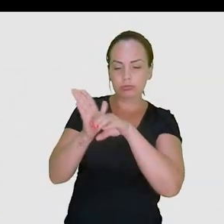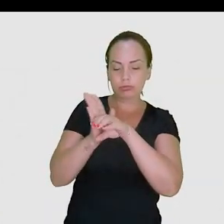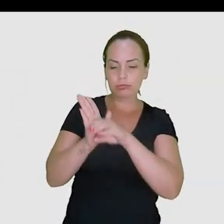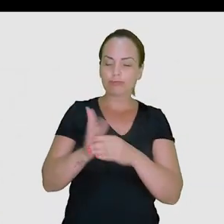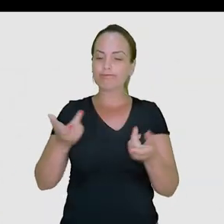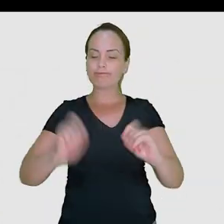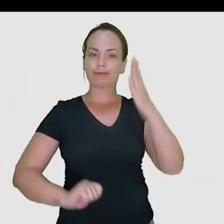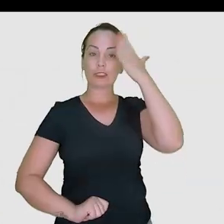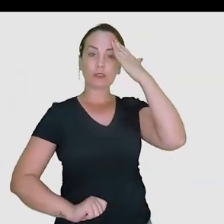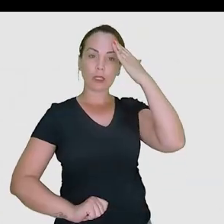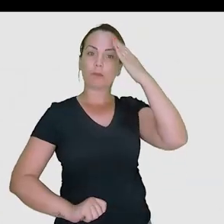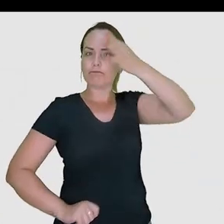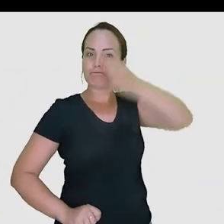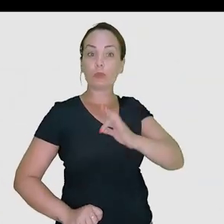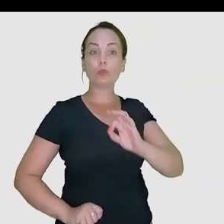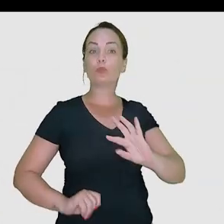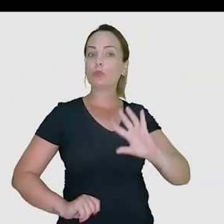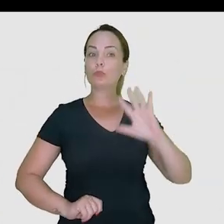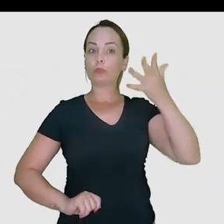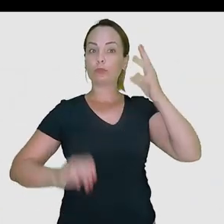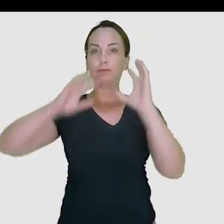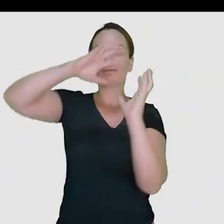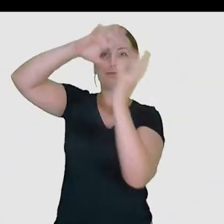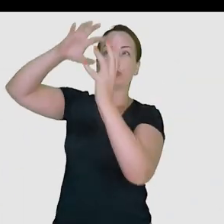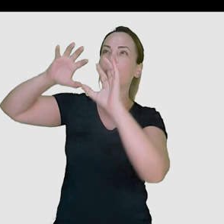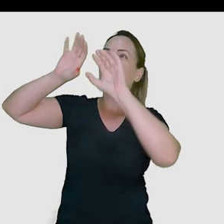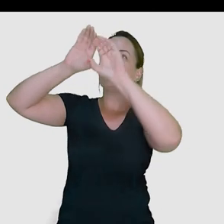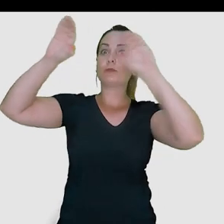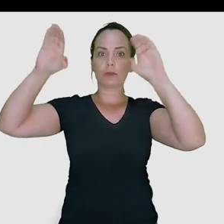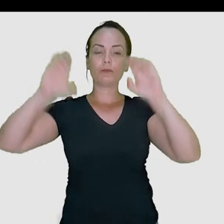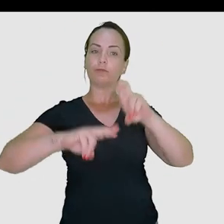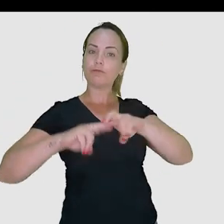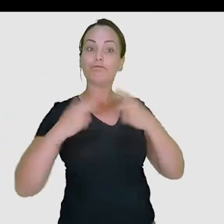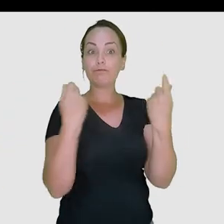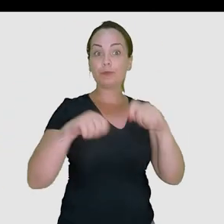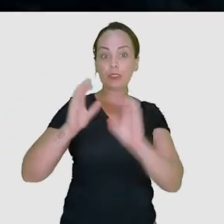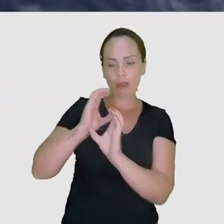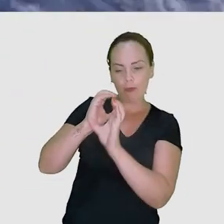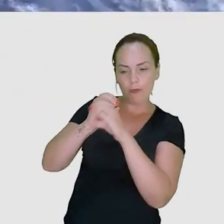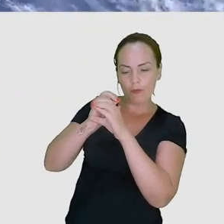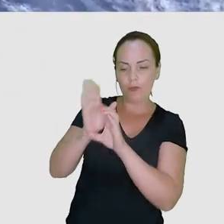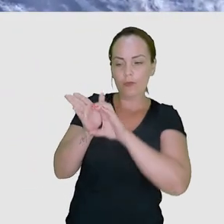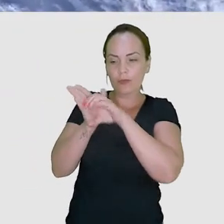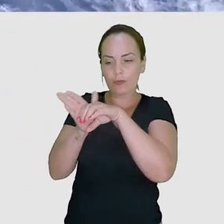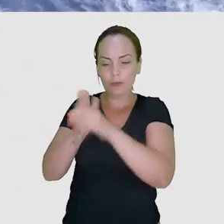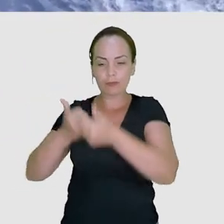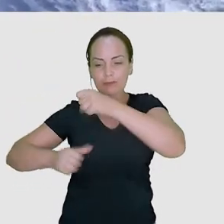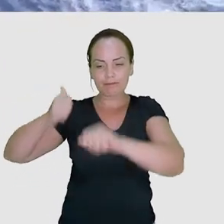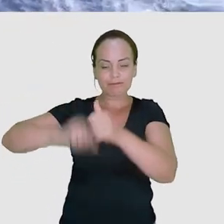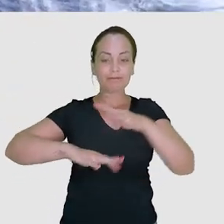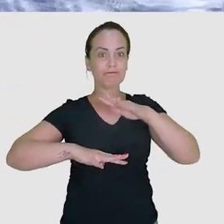precisão todos os fenômenos celestes conhecidos. E para isso, ela se vale da física e da matemática,